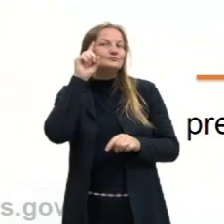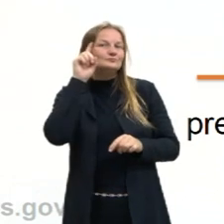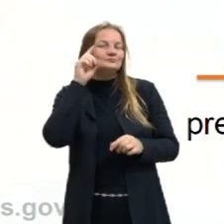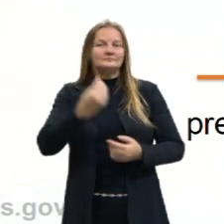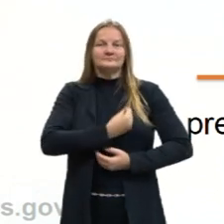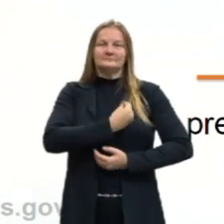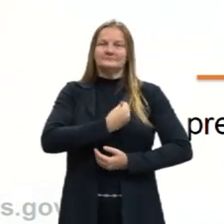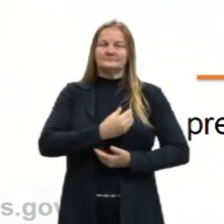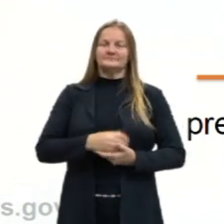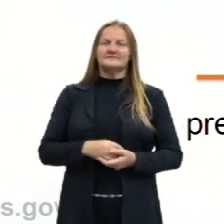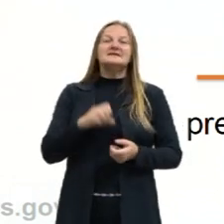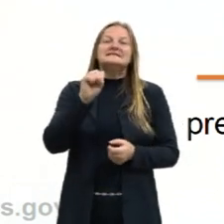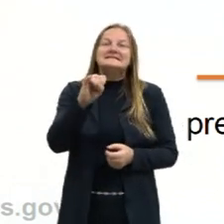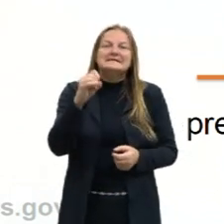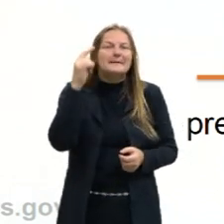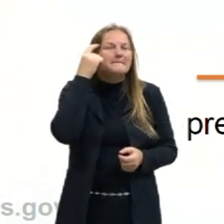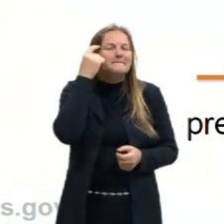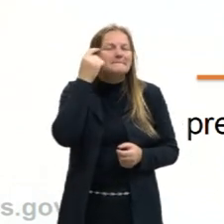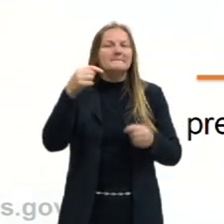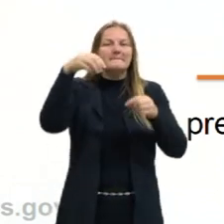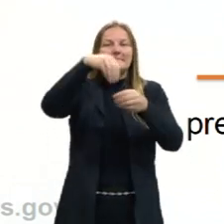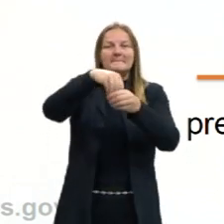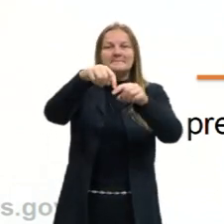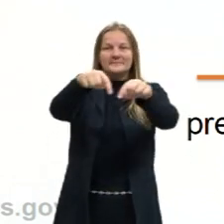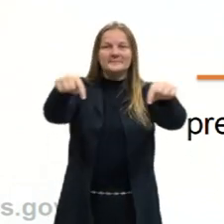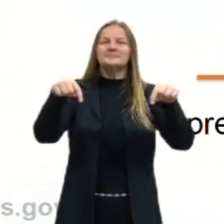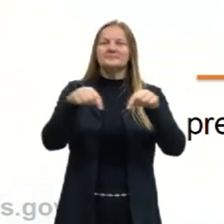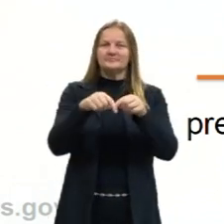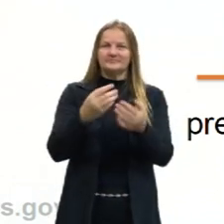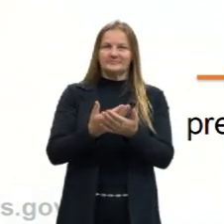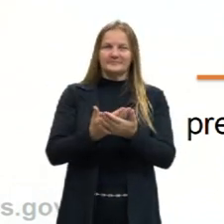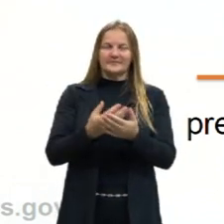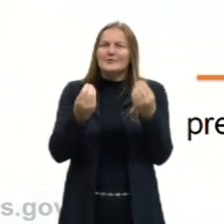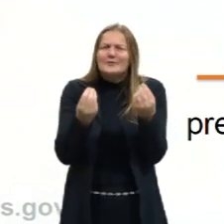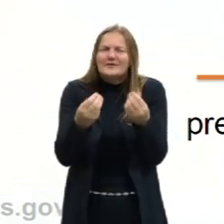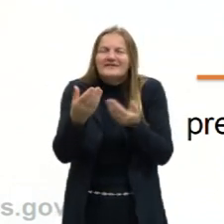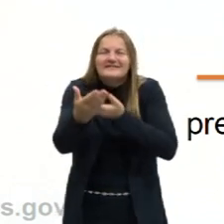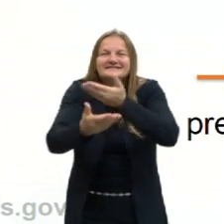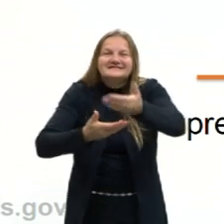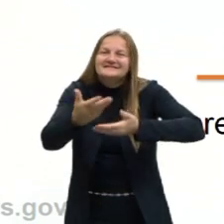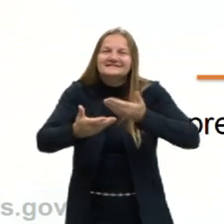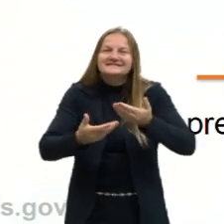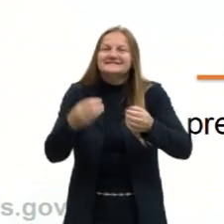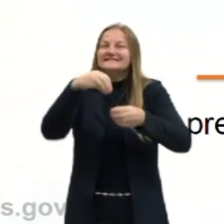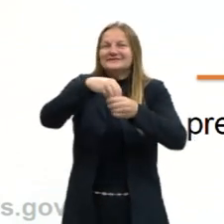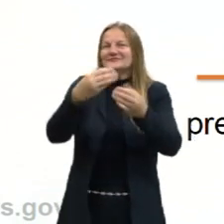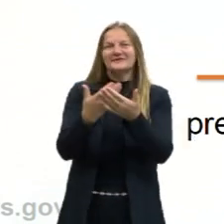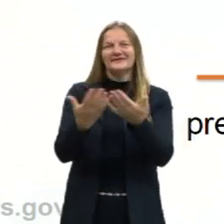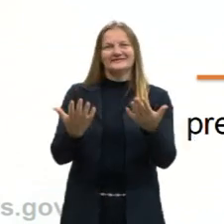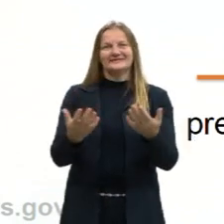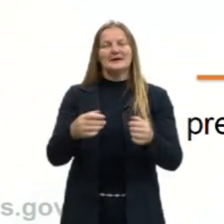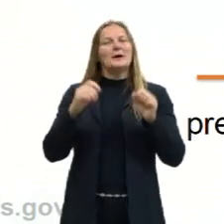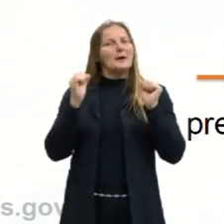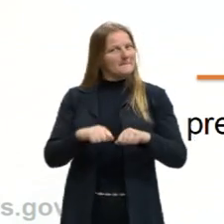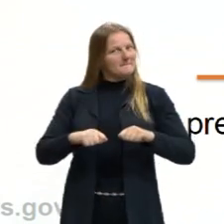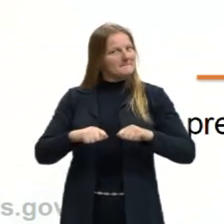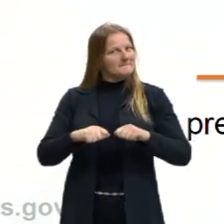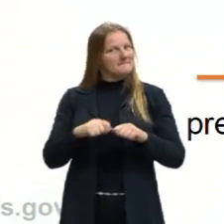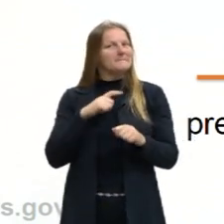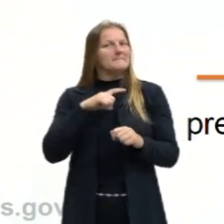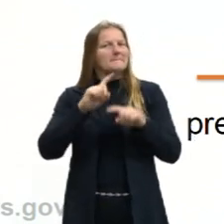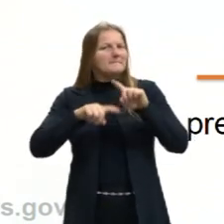se nós pensarmos na sala de aula dentro da sala de aula o que que nós Compartilhamos dentro da sala de aula nós podemos